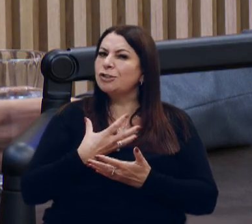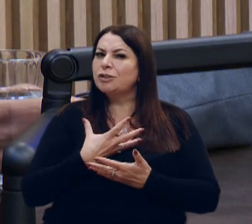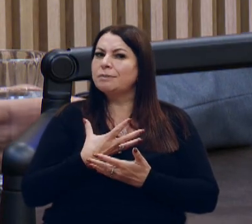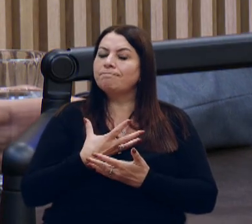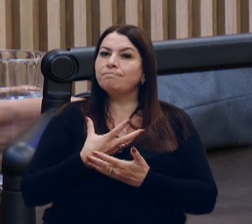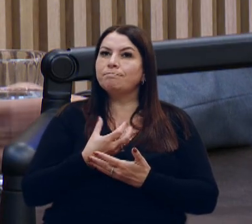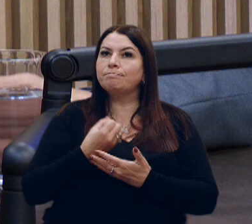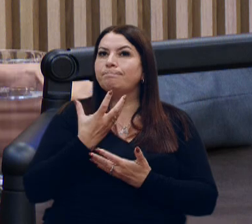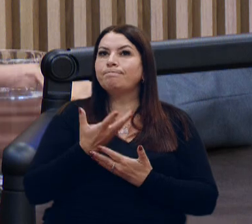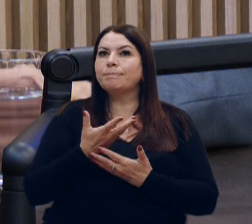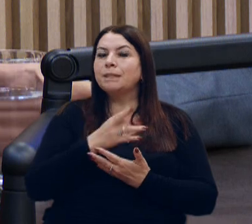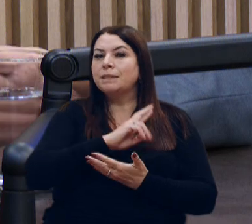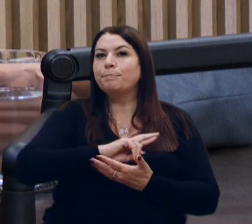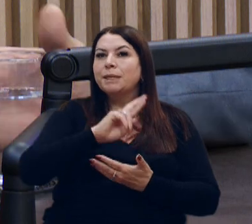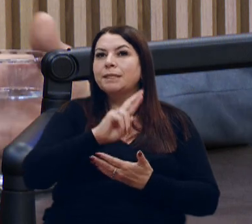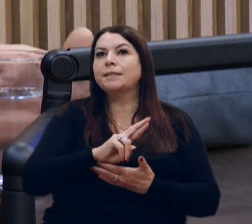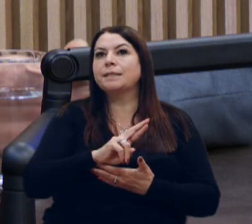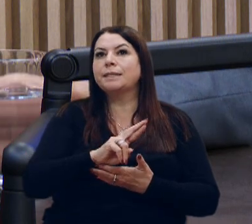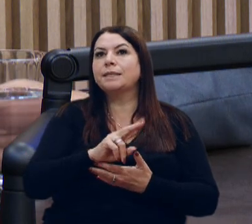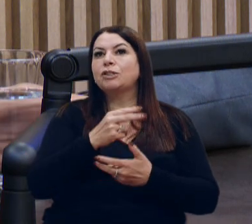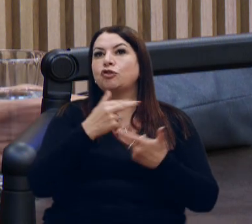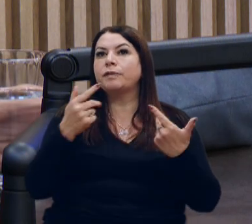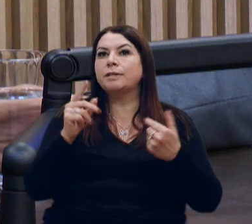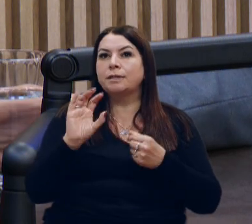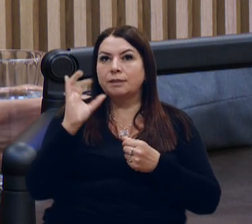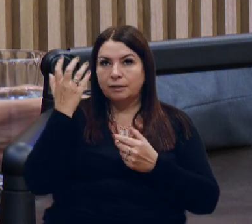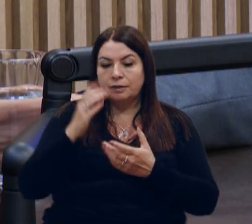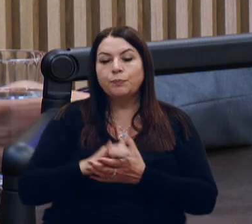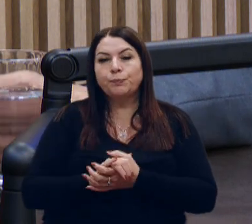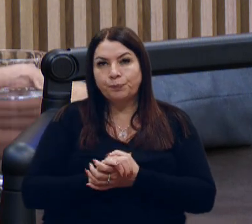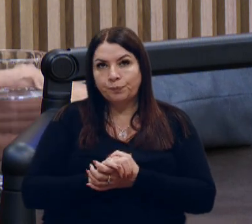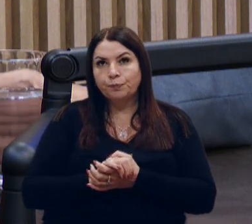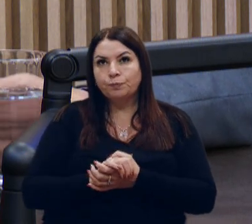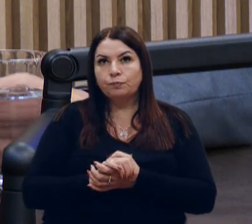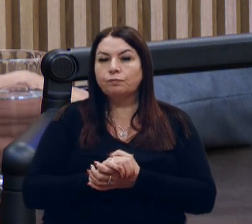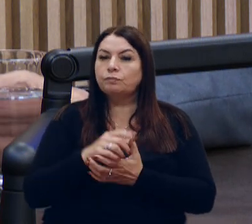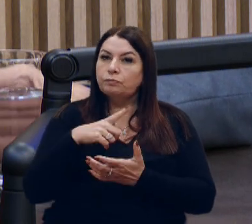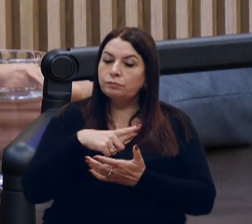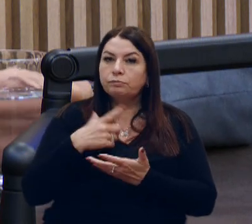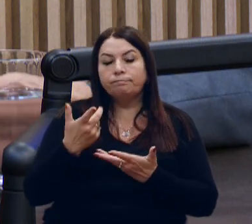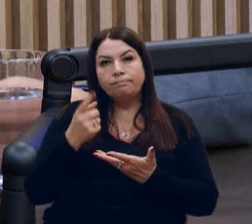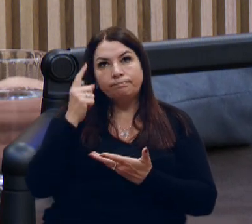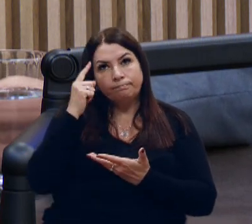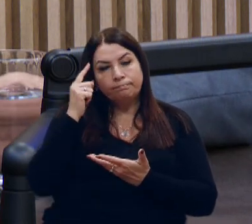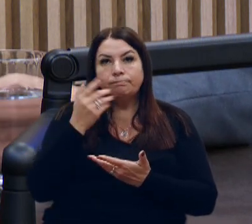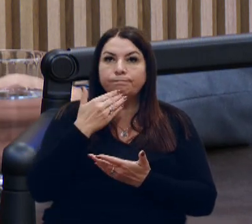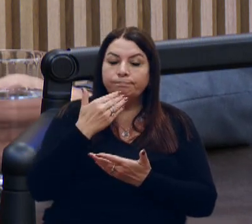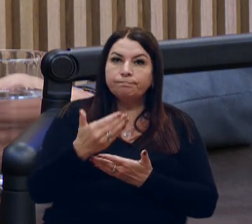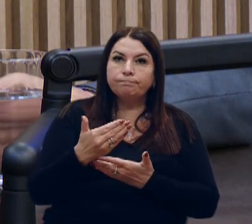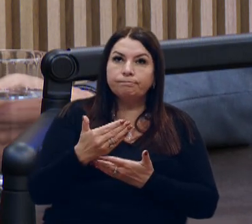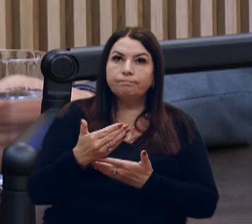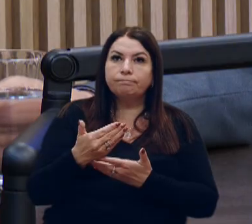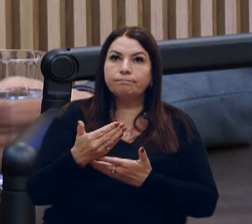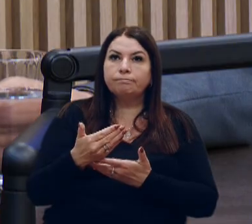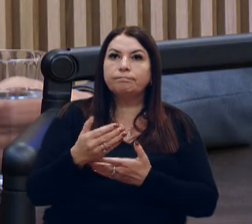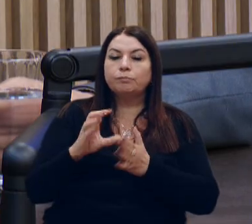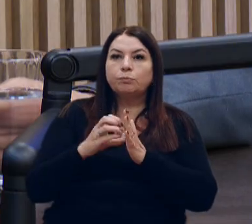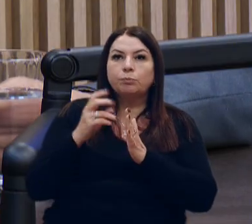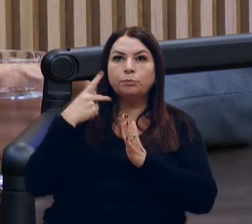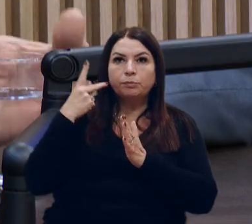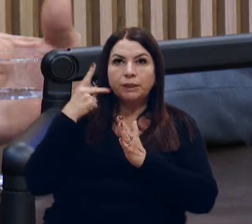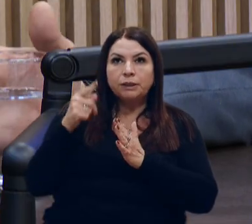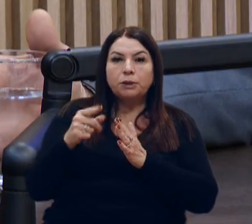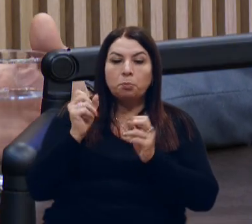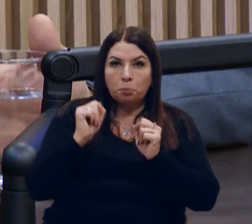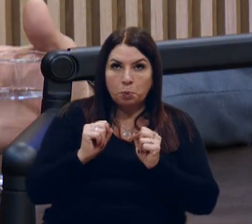bem representado em certas decisões. Aonde que então eu pedi gentilmente para o partido, né,